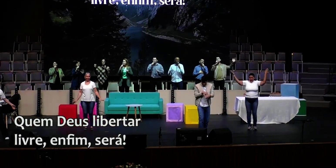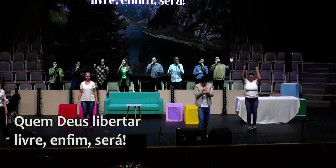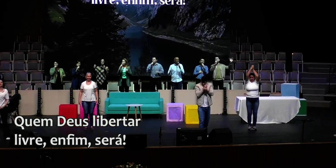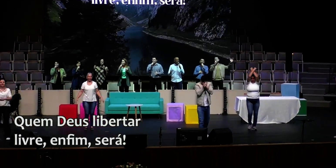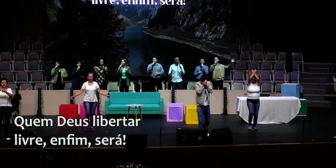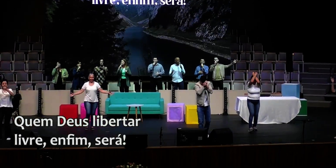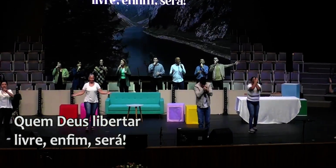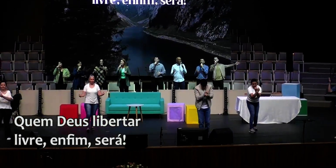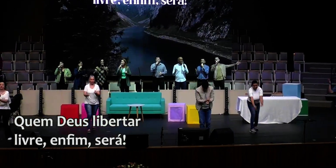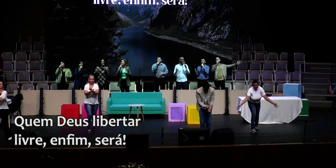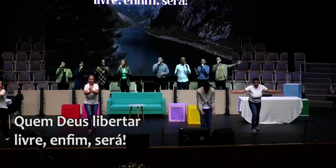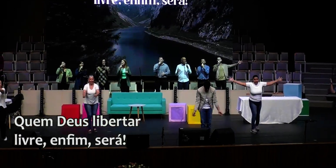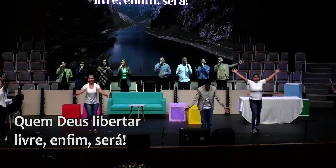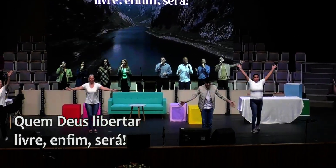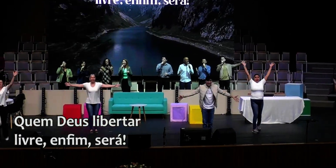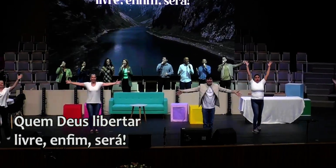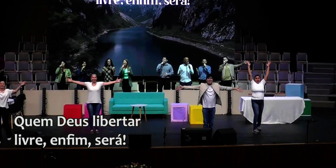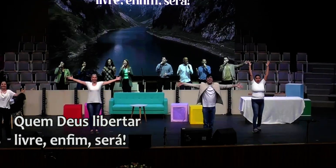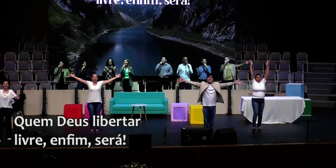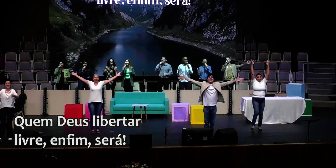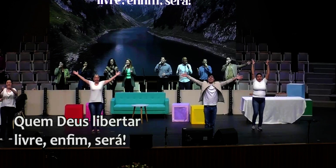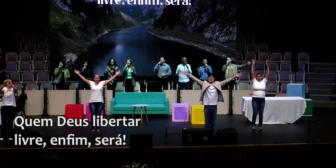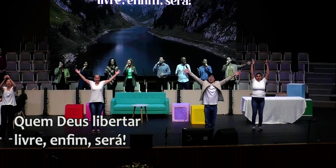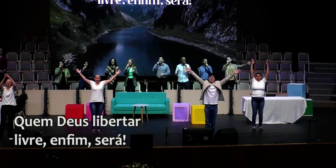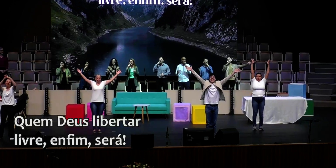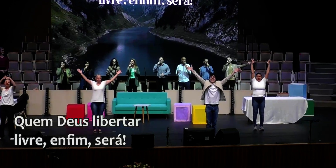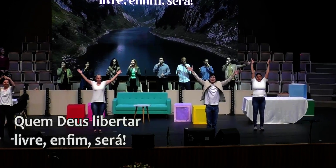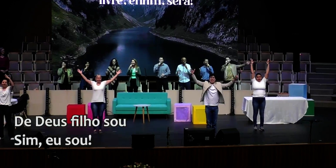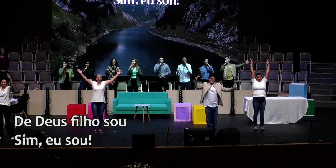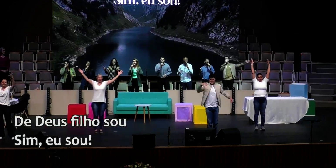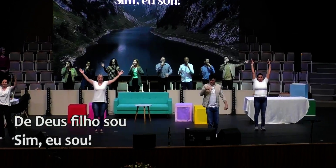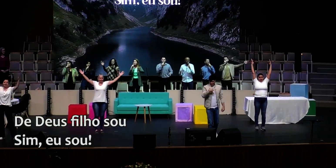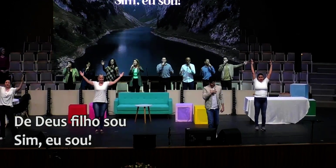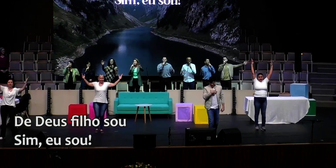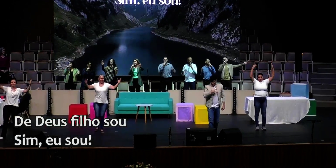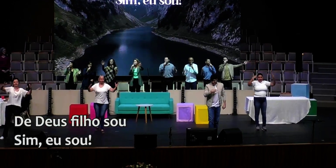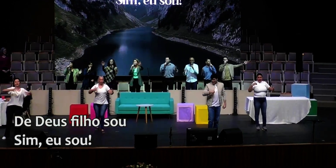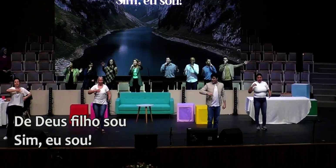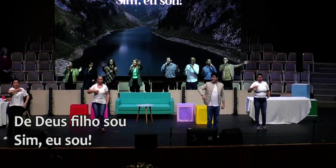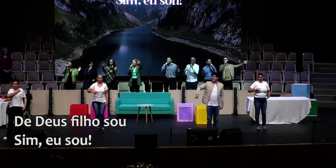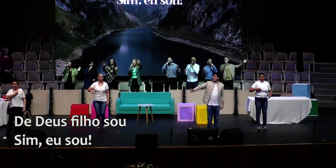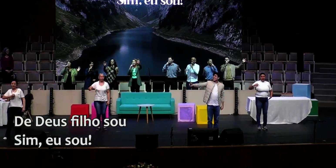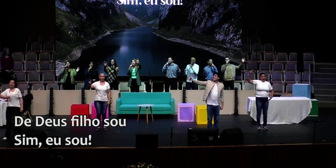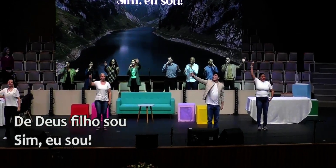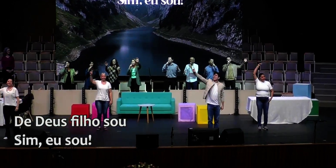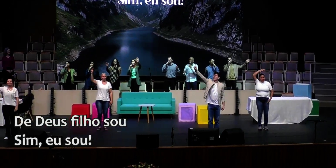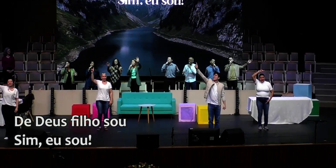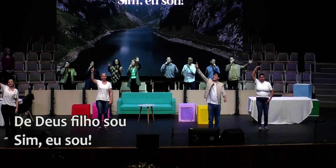Deus.